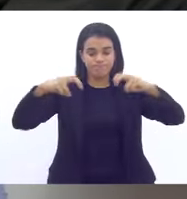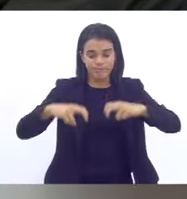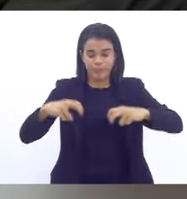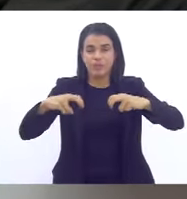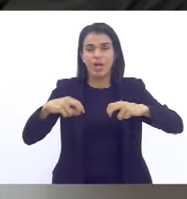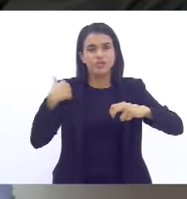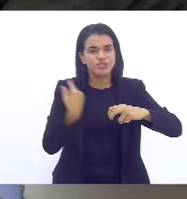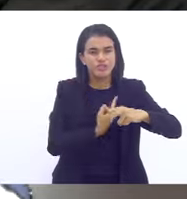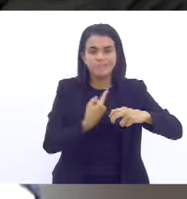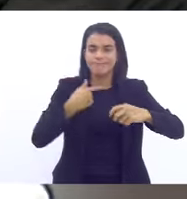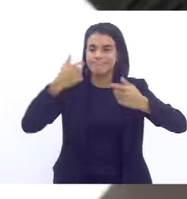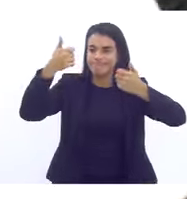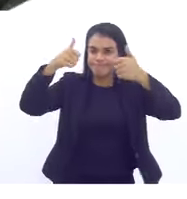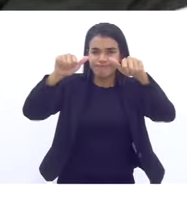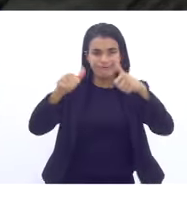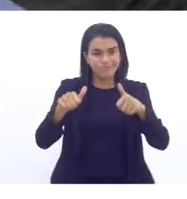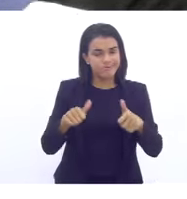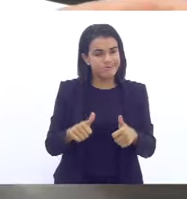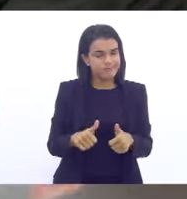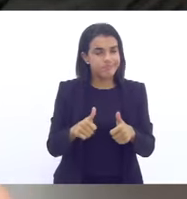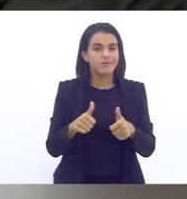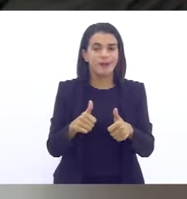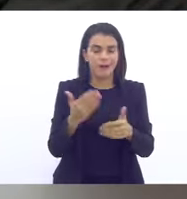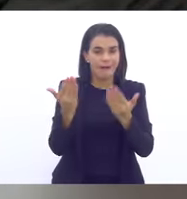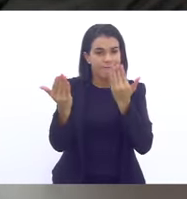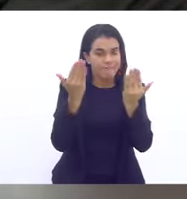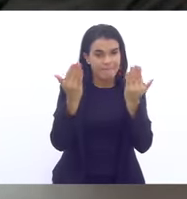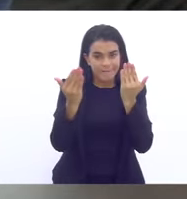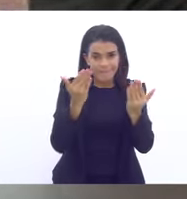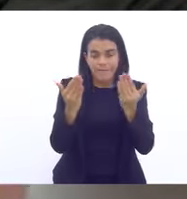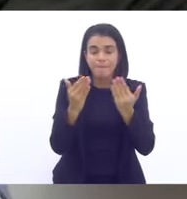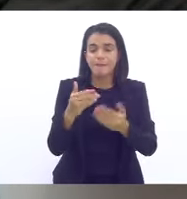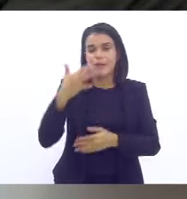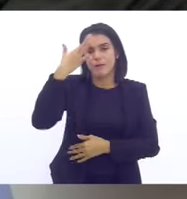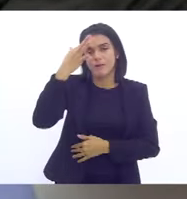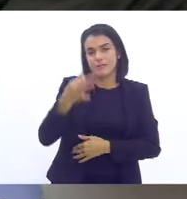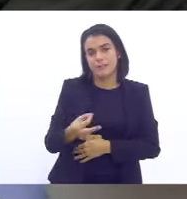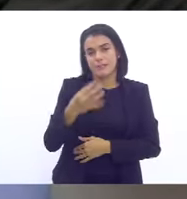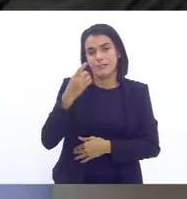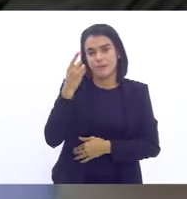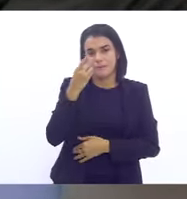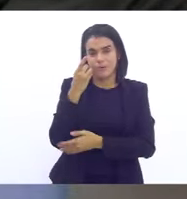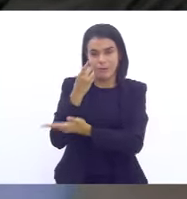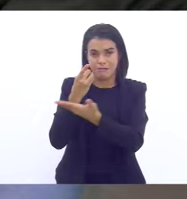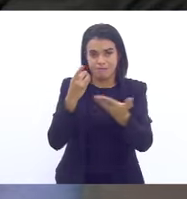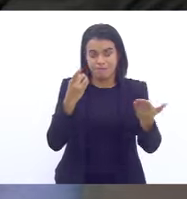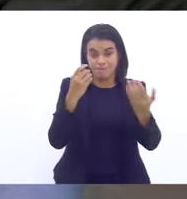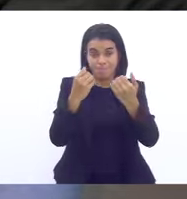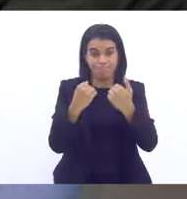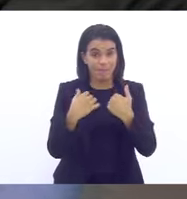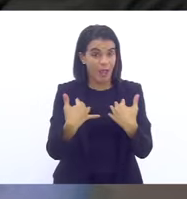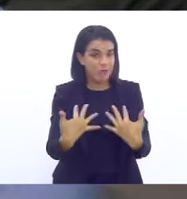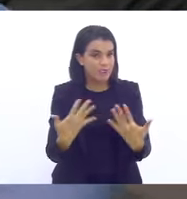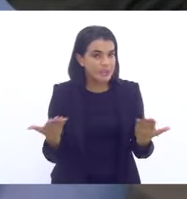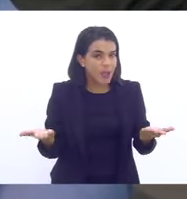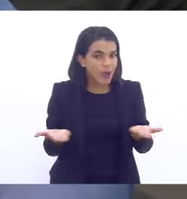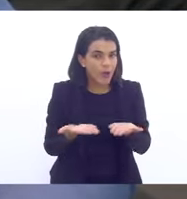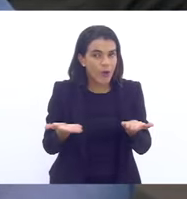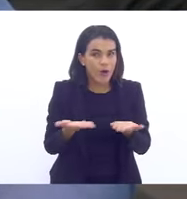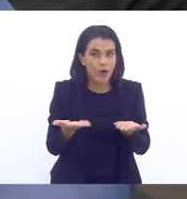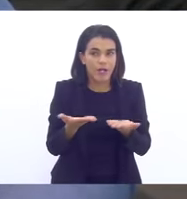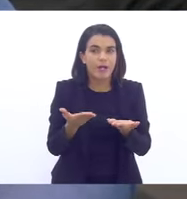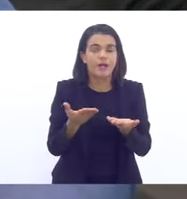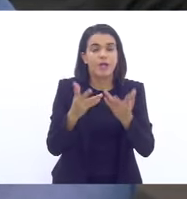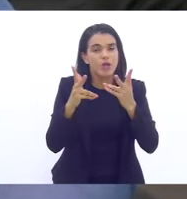toda a situação que, que ocorreu durante esse período. E tenho certeza, deputados, que essa audiência aqui, assim como, Gutinho, a